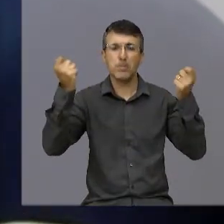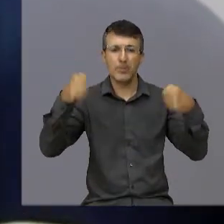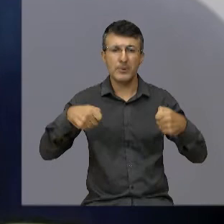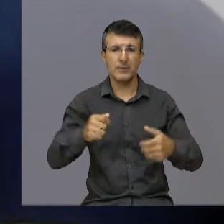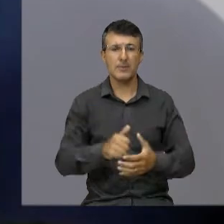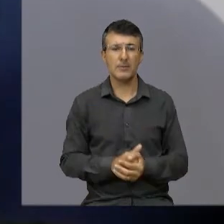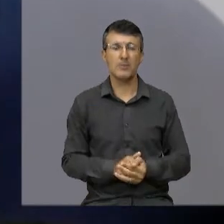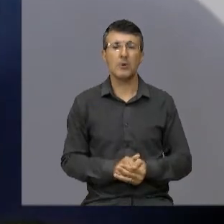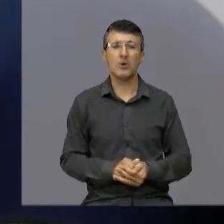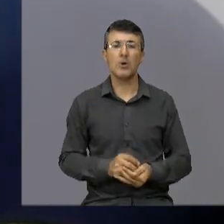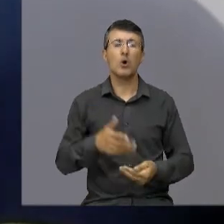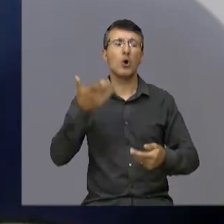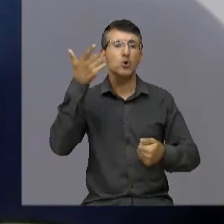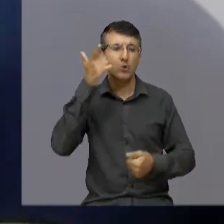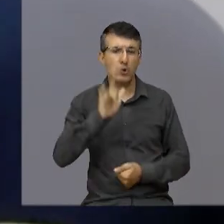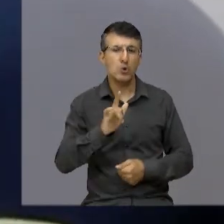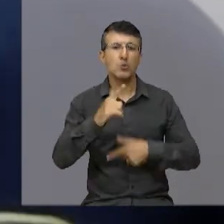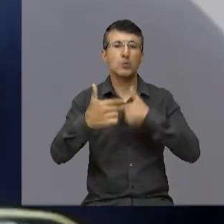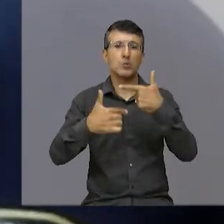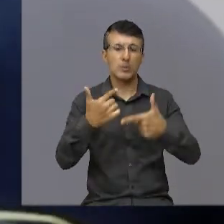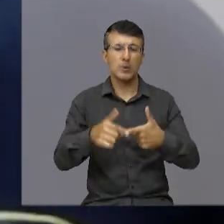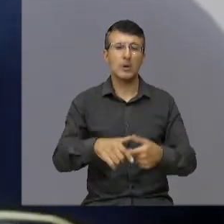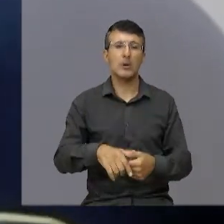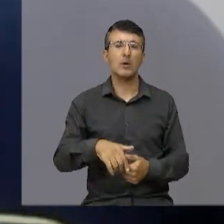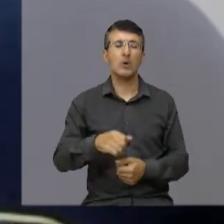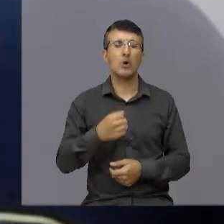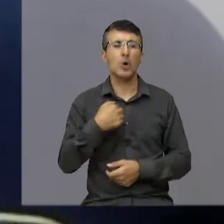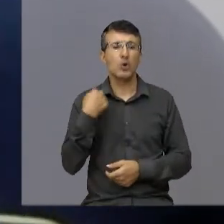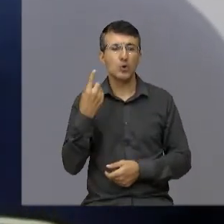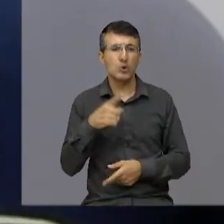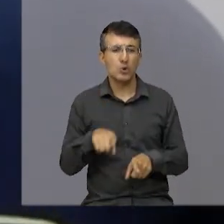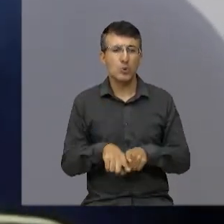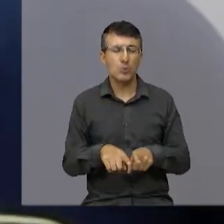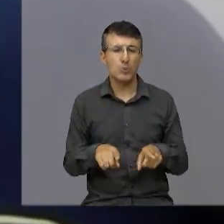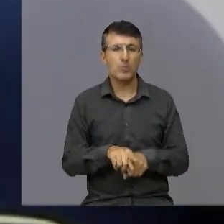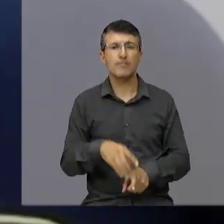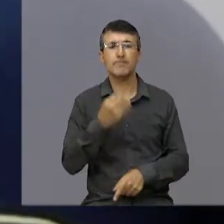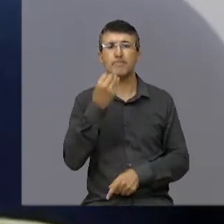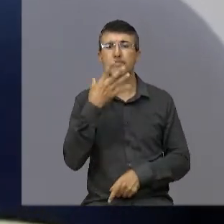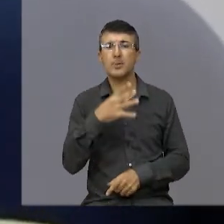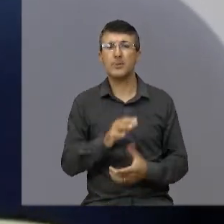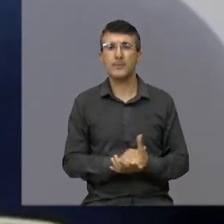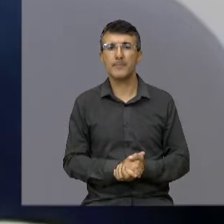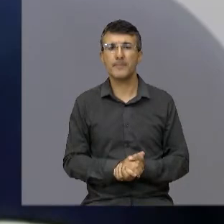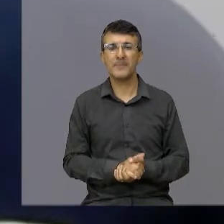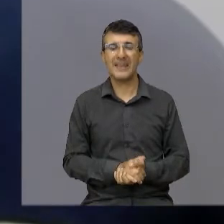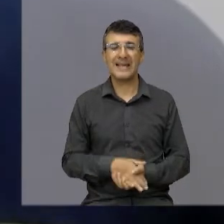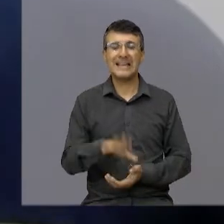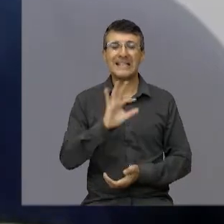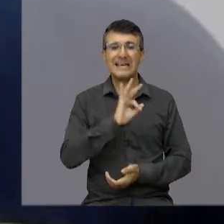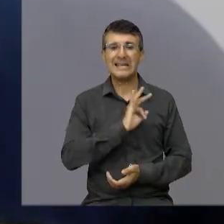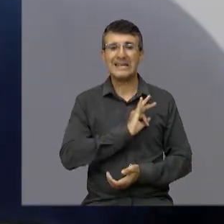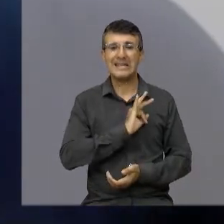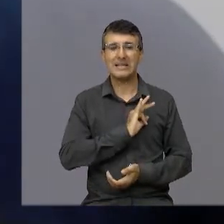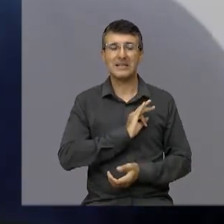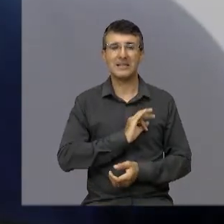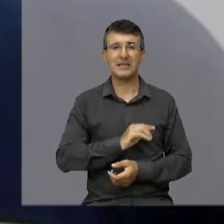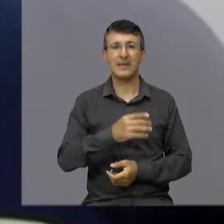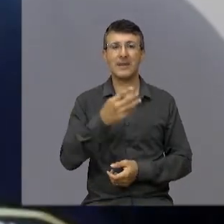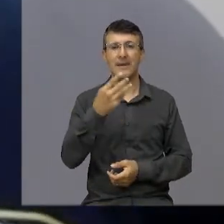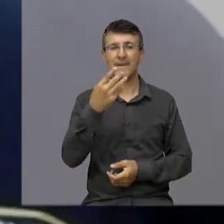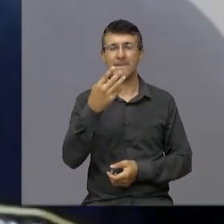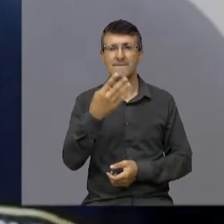atualmente, na Guarda Civil de São José dos Campos, nós temos apenas 24 mulheres, poucas delas estão na